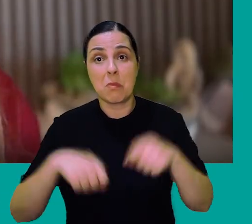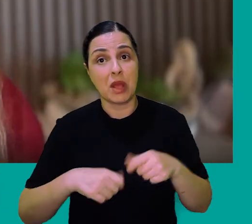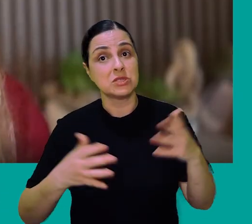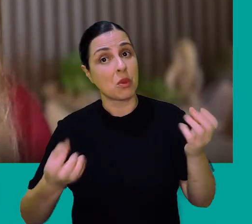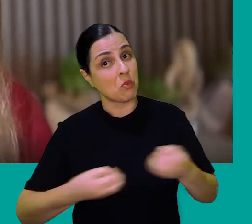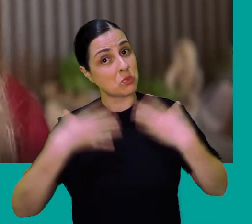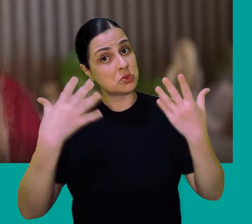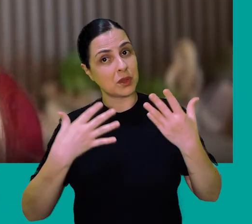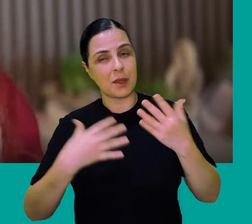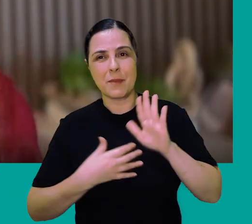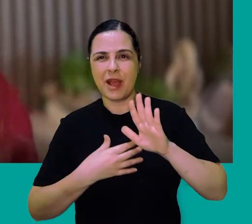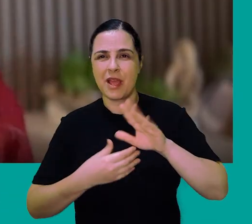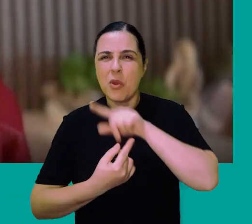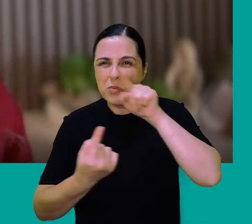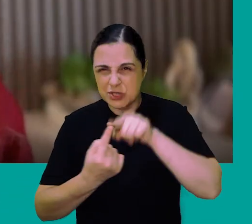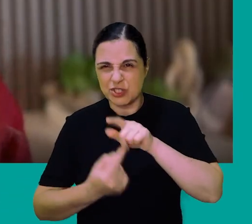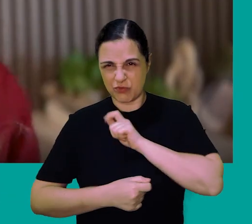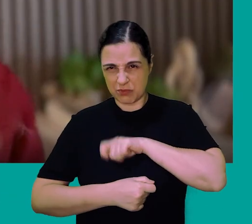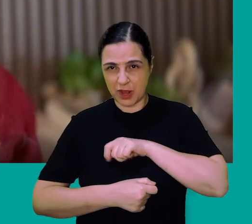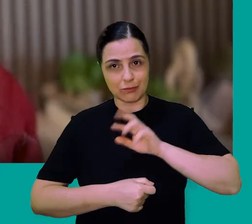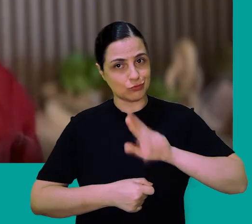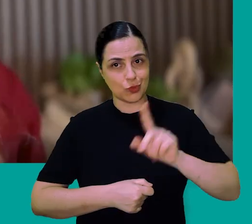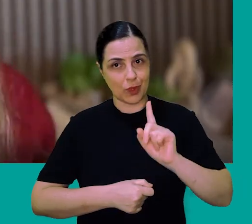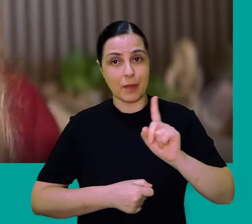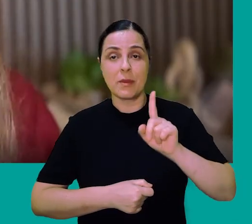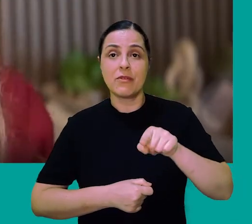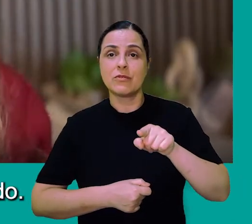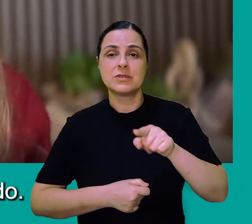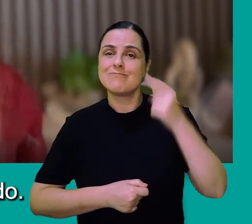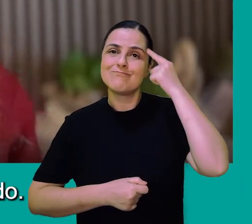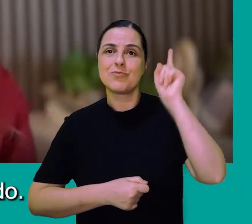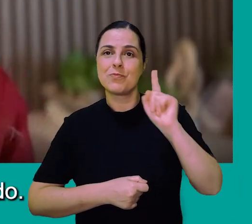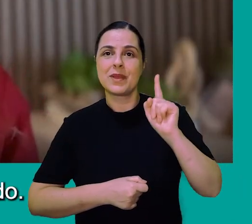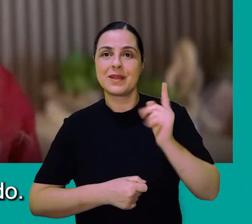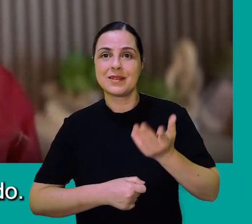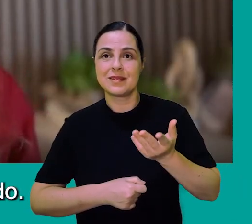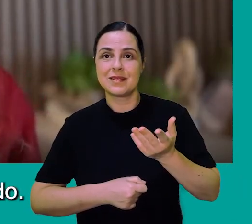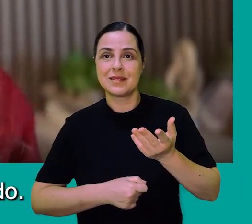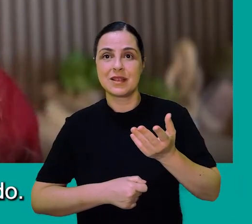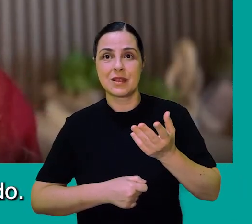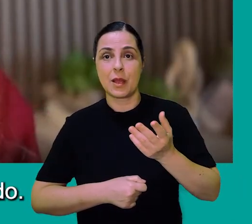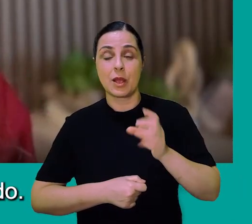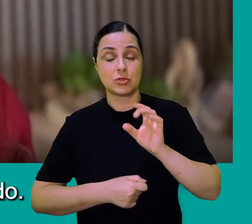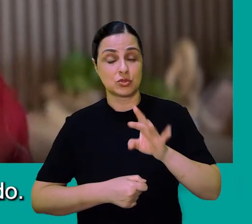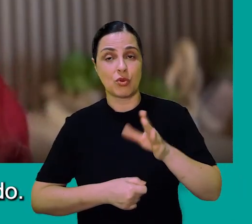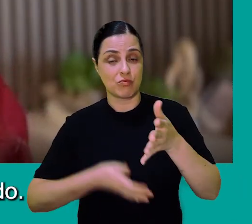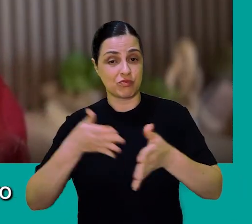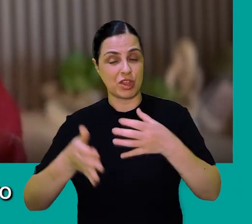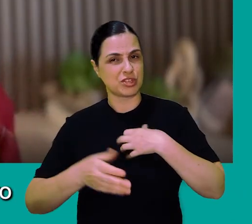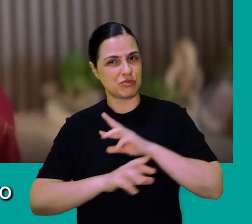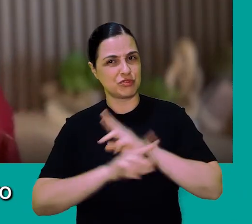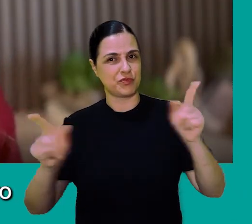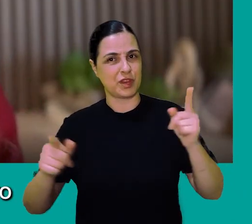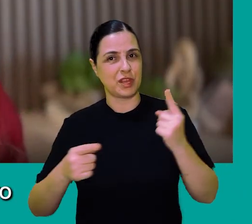e não é sobre intenção, de novo, é dizer que, puxa, né, você não pertence, você está bem diferente nesse lugar que você está